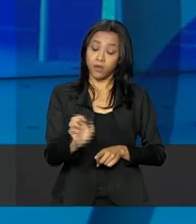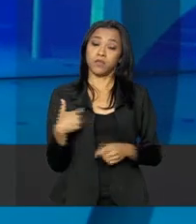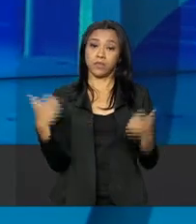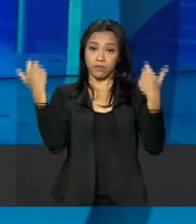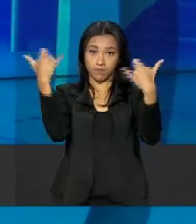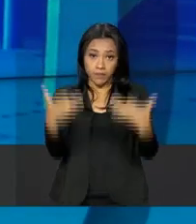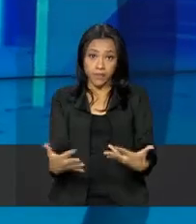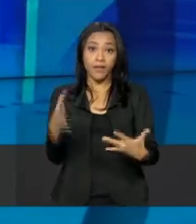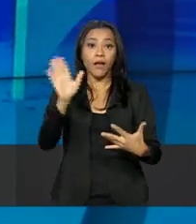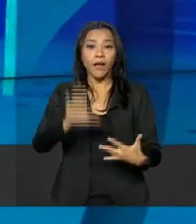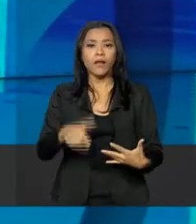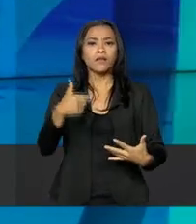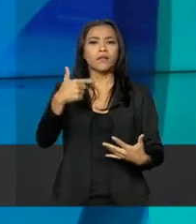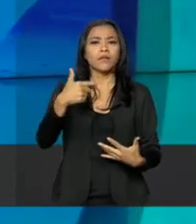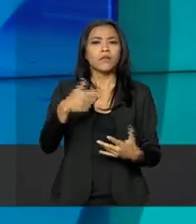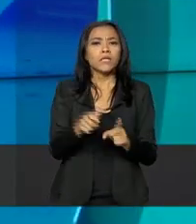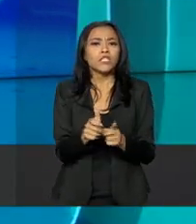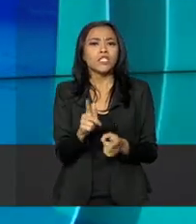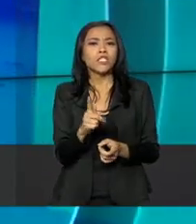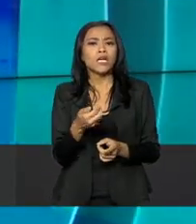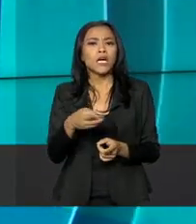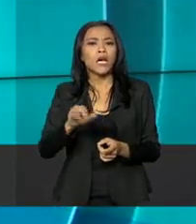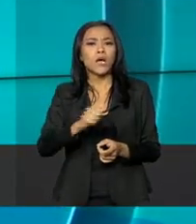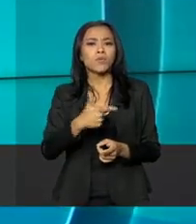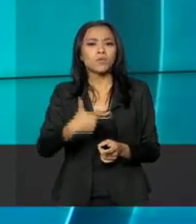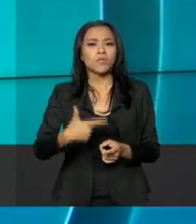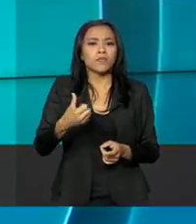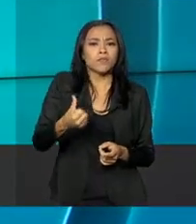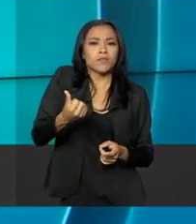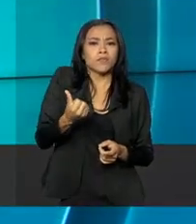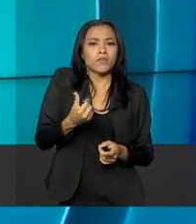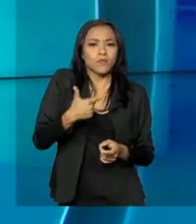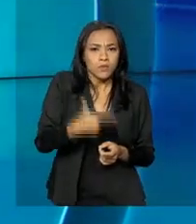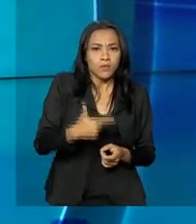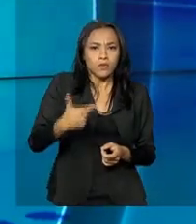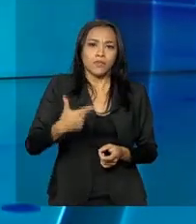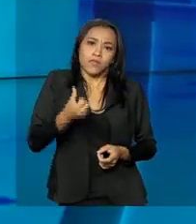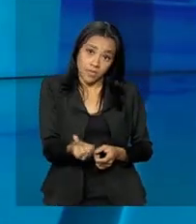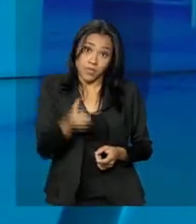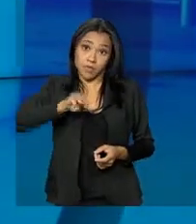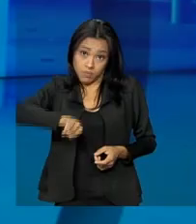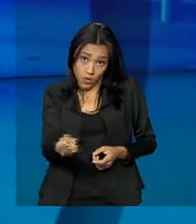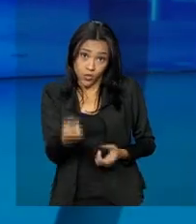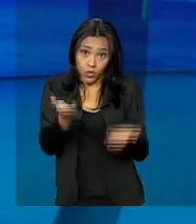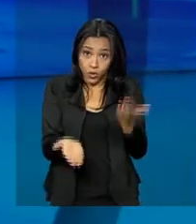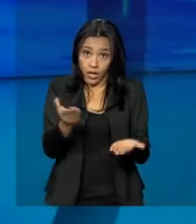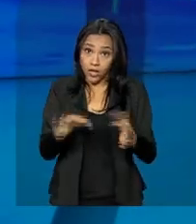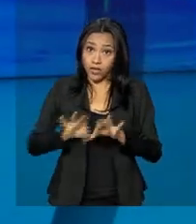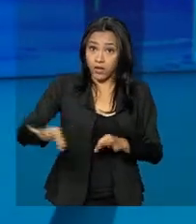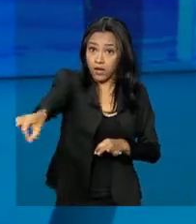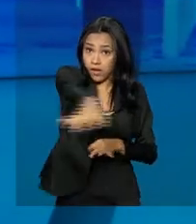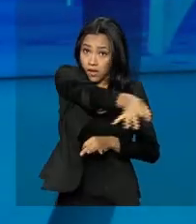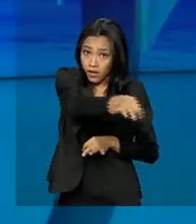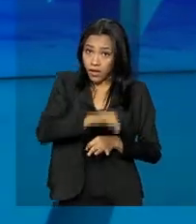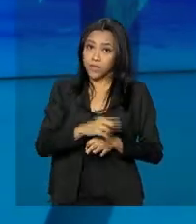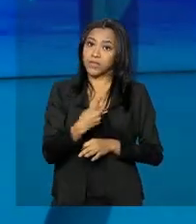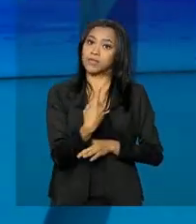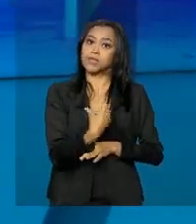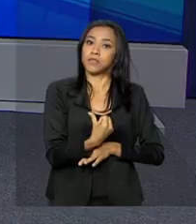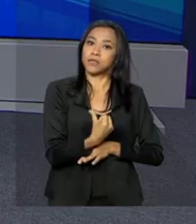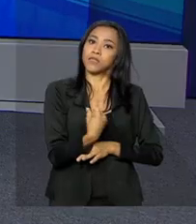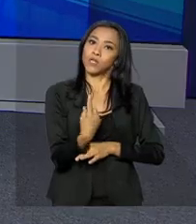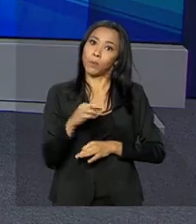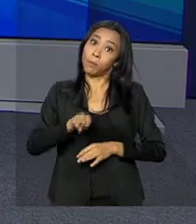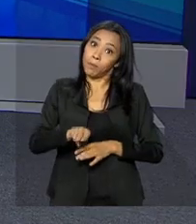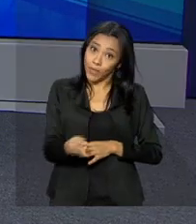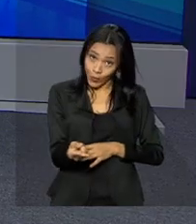está em 226 milhões de toneladas a previsão de área a ser colhida é de 61 milhões de hectares